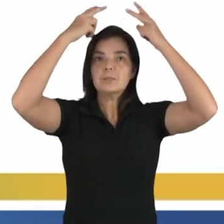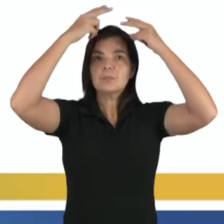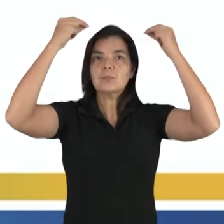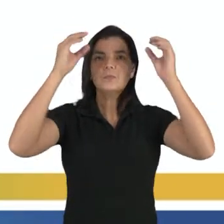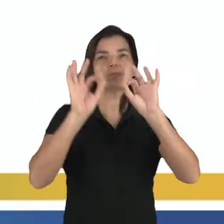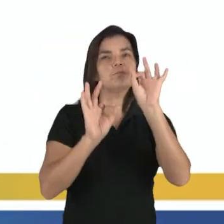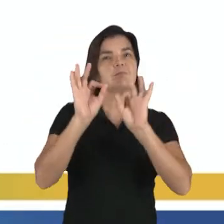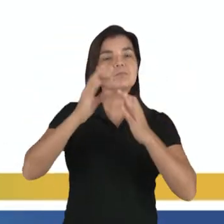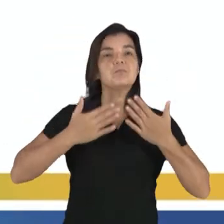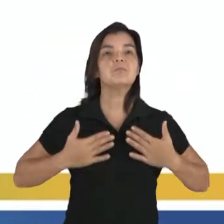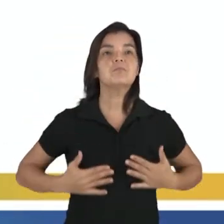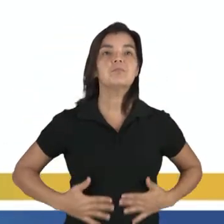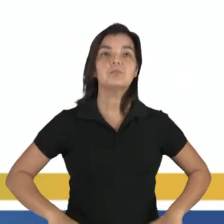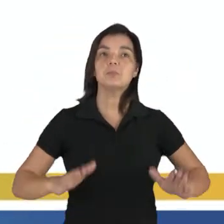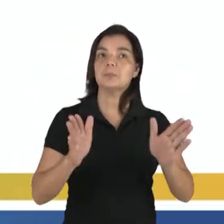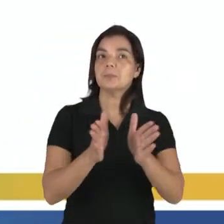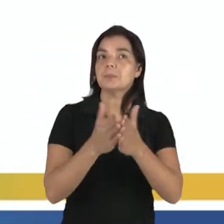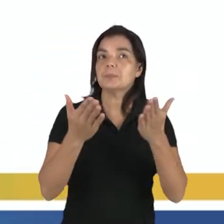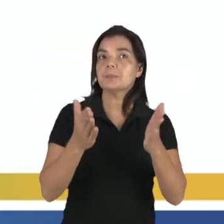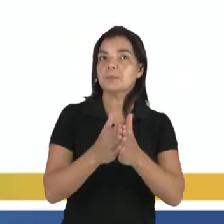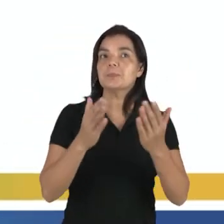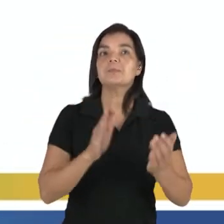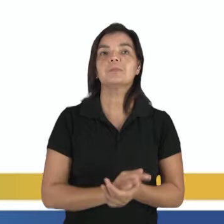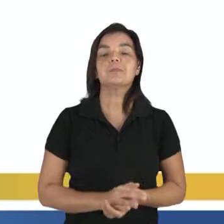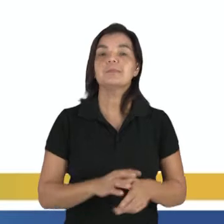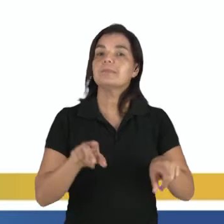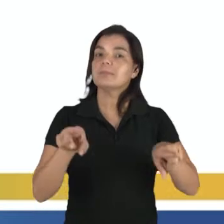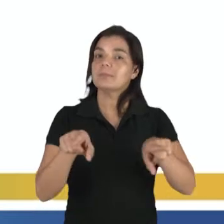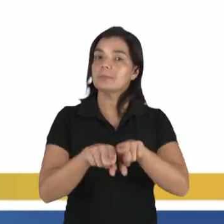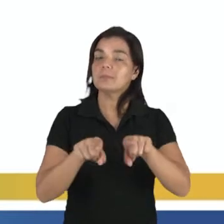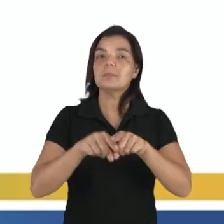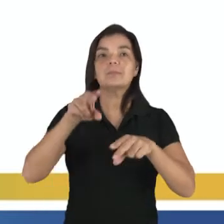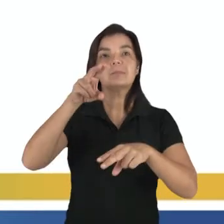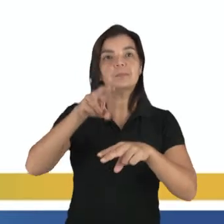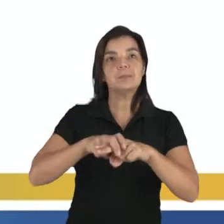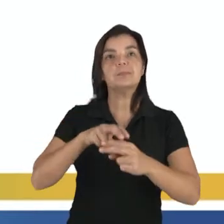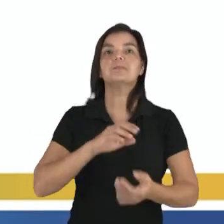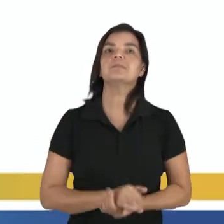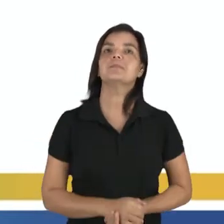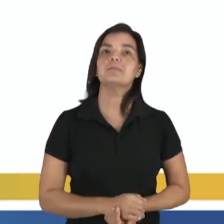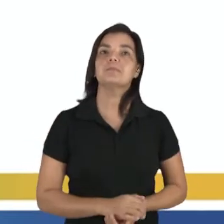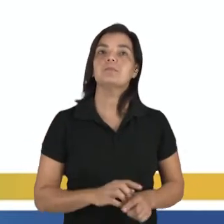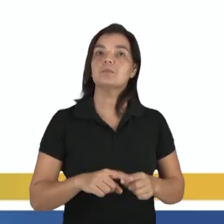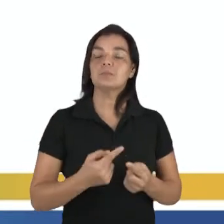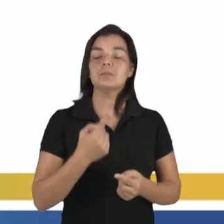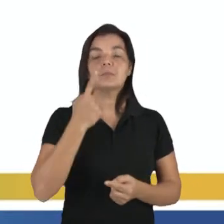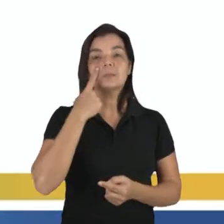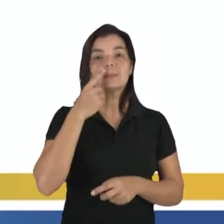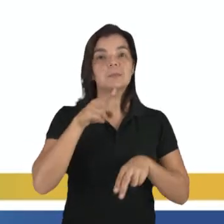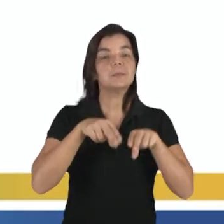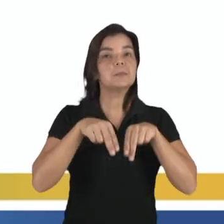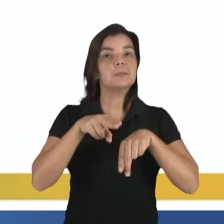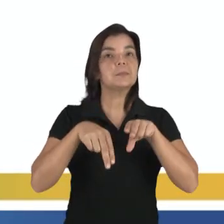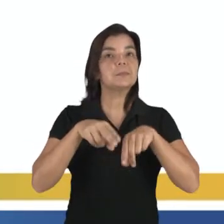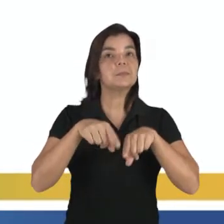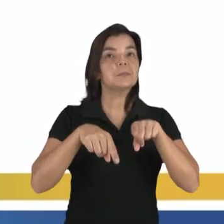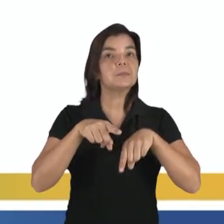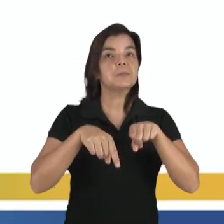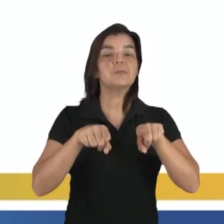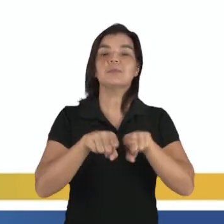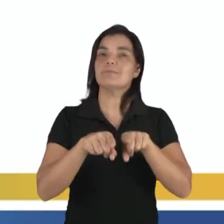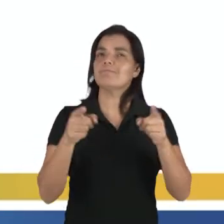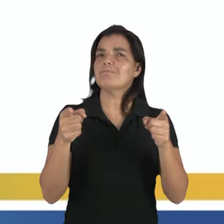cabeça, toda arrumadinha no vestido pobre, que se instalou também à mesa. Mal ousa balançar as